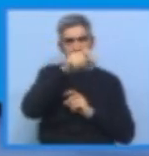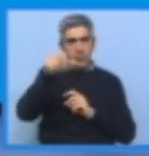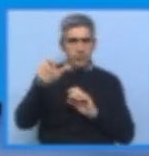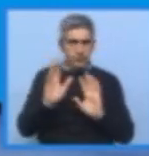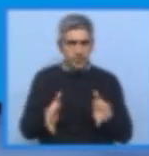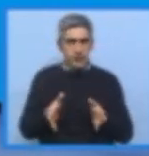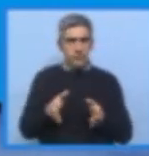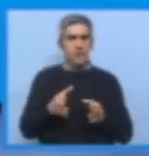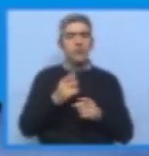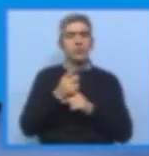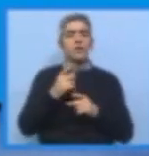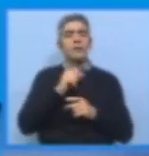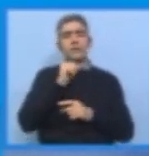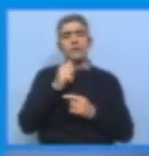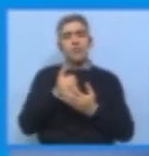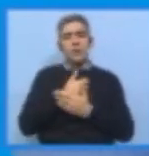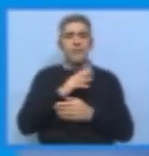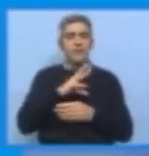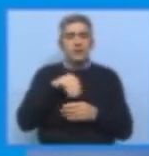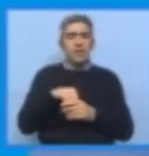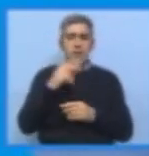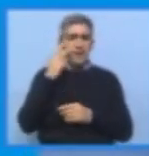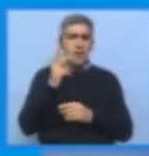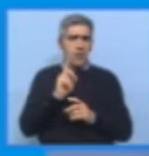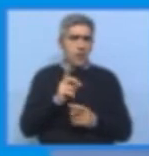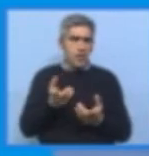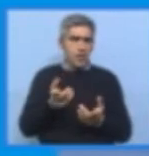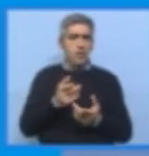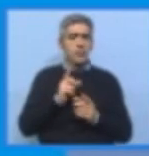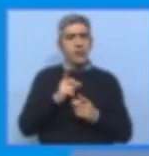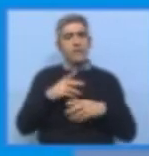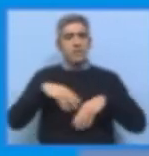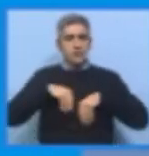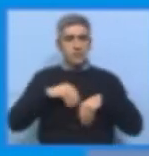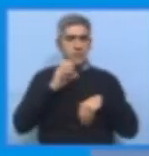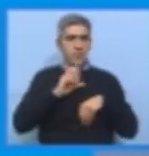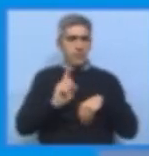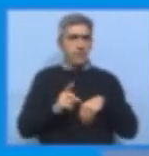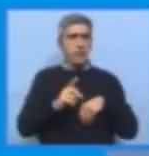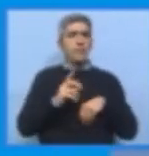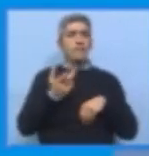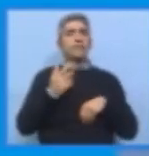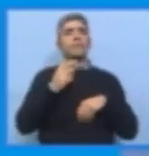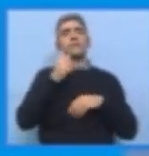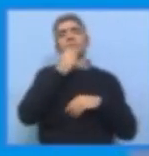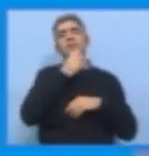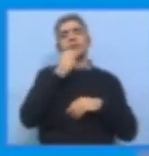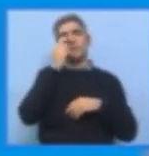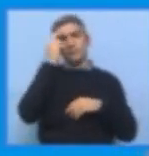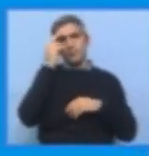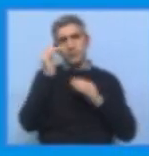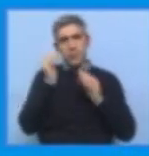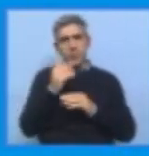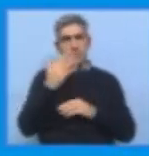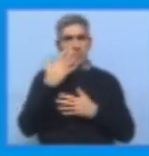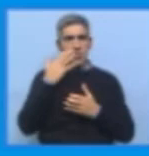necessariamente que a morte faz parte da vida e, portanto, tem que ser integrada como tal. É verdade que a tolerância à dor é menor, e nós